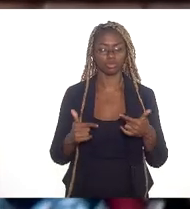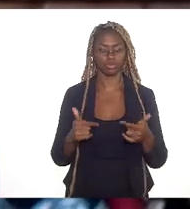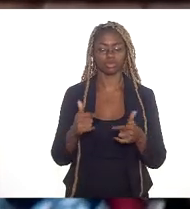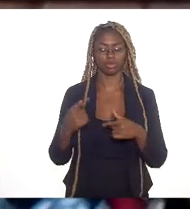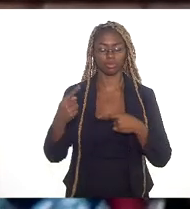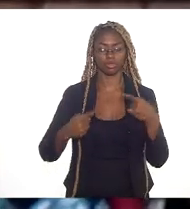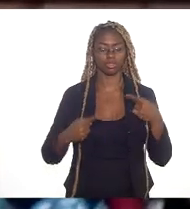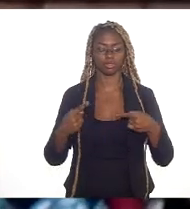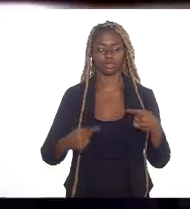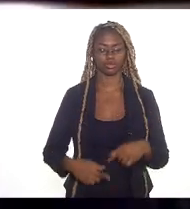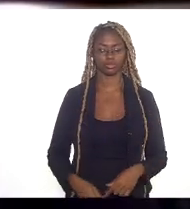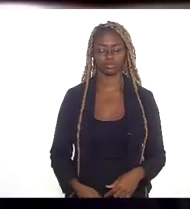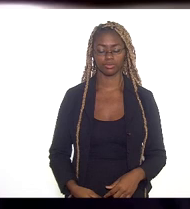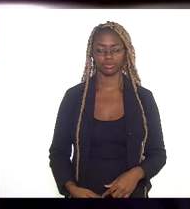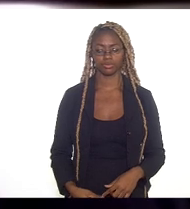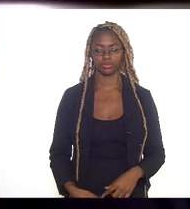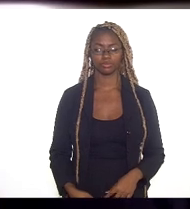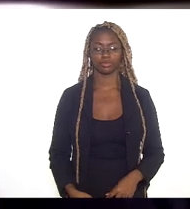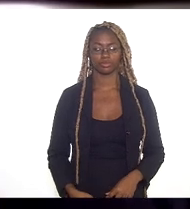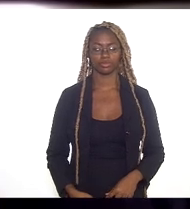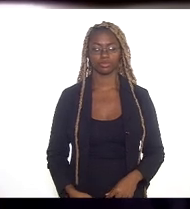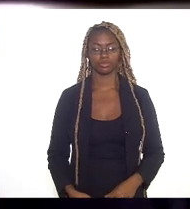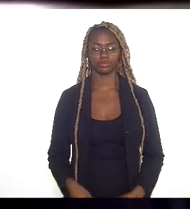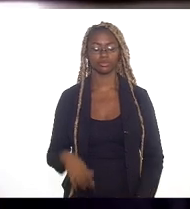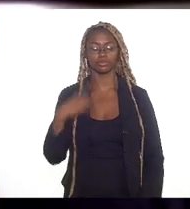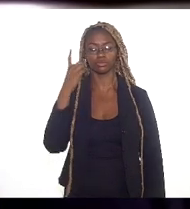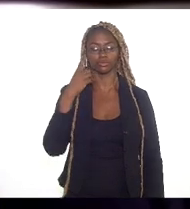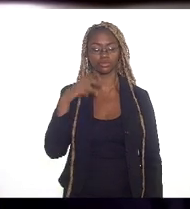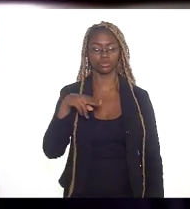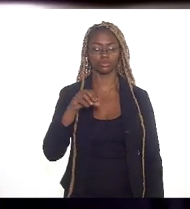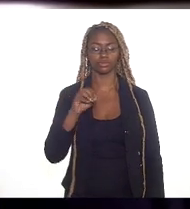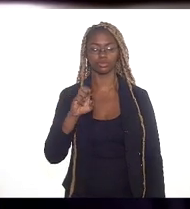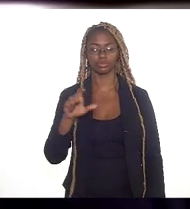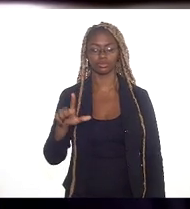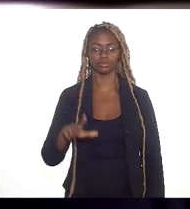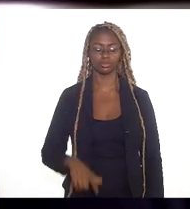política. Deputado Noel de Carvalho.